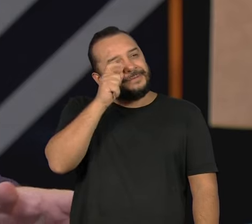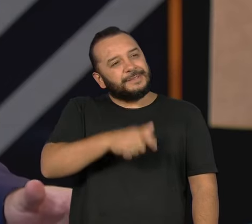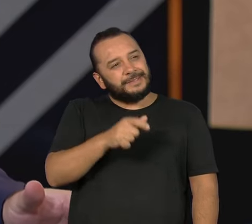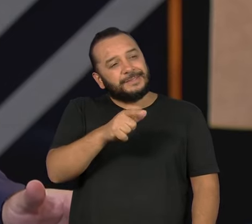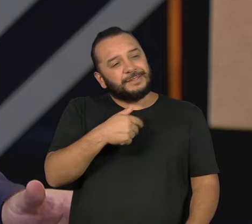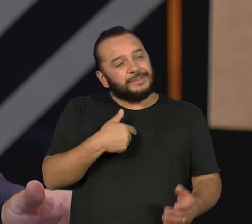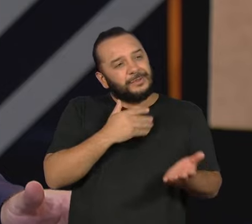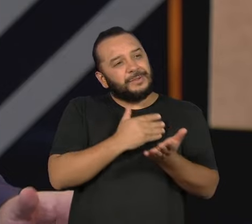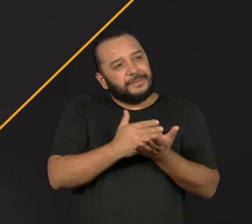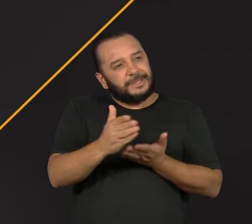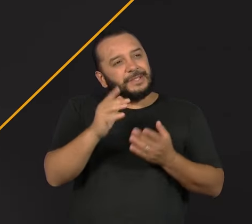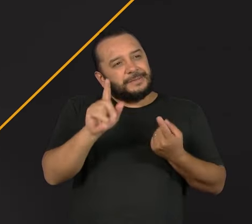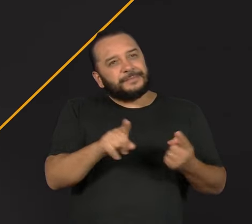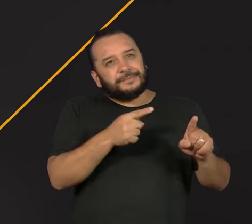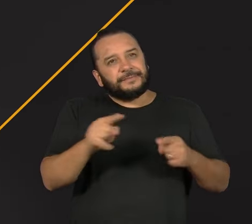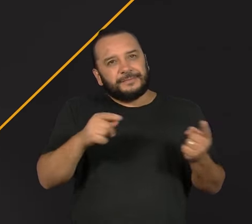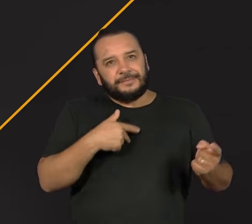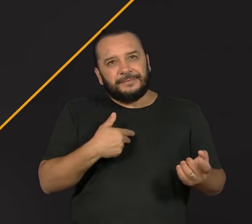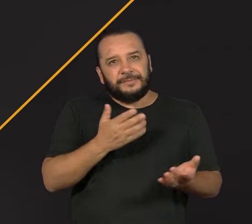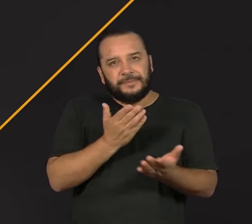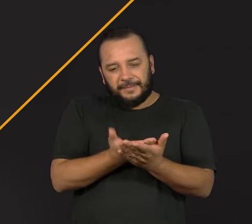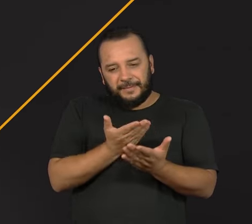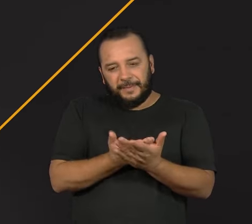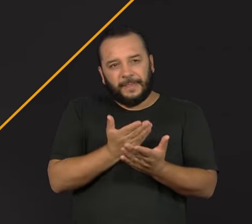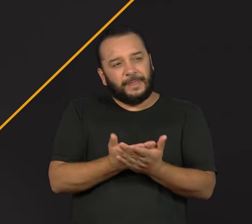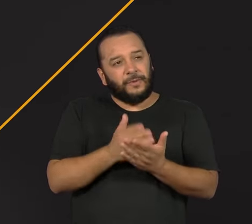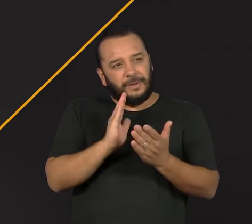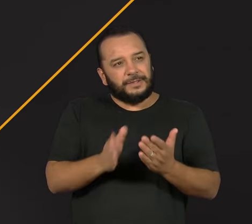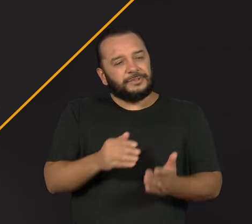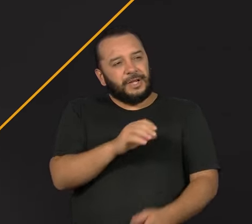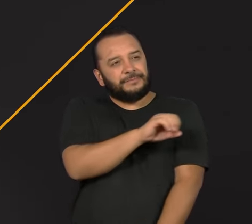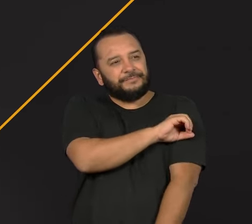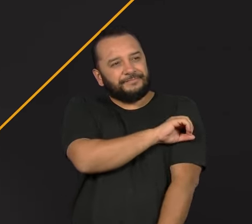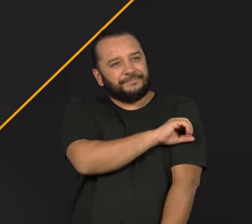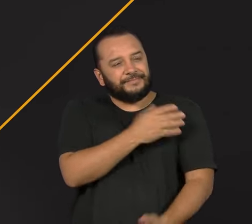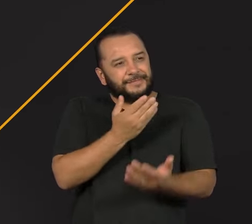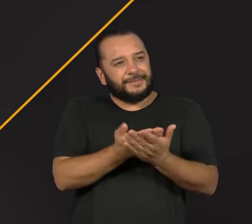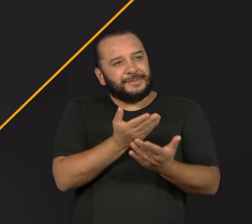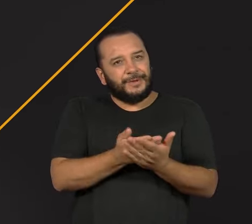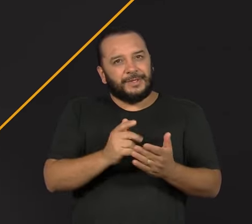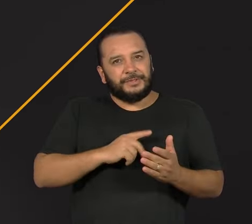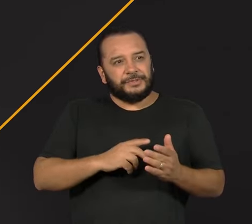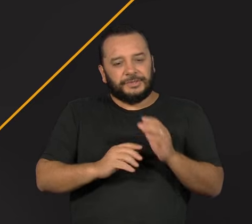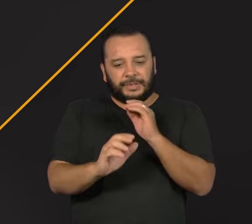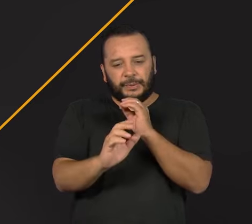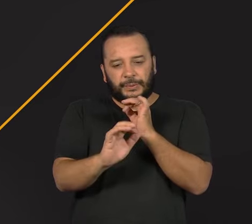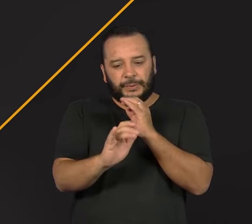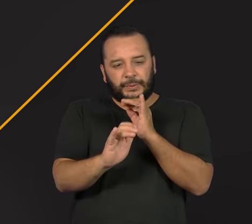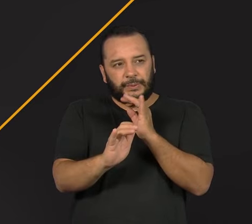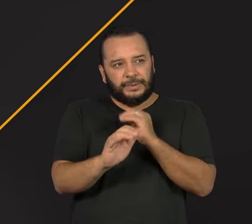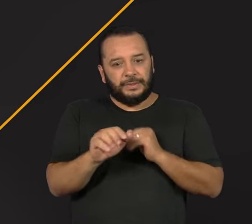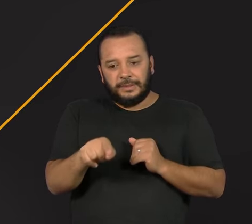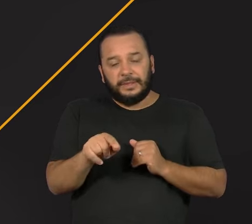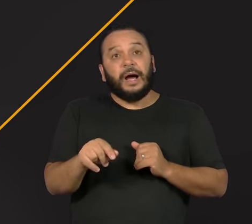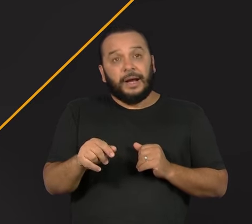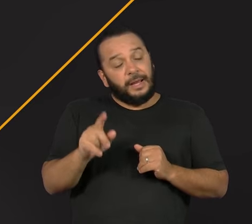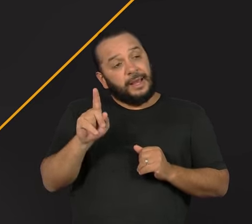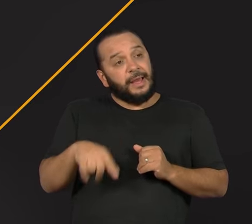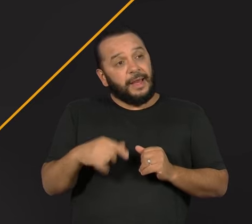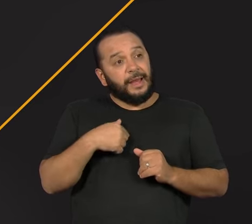gente começar na música. Eu estava na escola, né? E aí eu cheguei e tinha uma flauta doce dormindo no sofá. E era